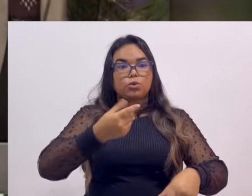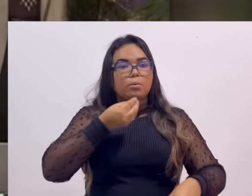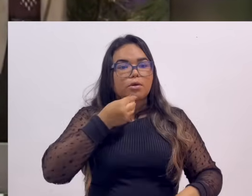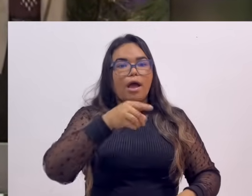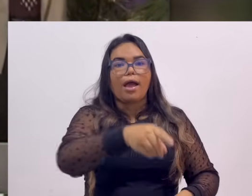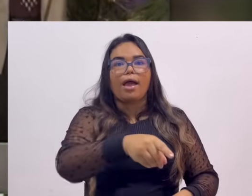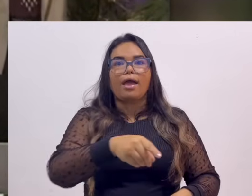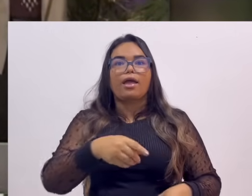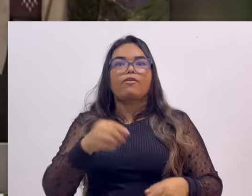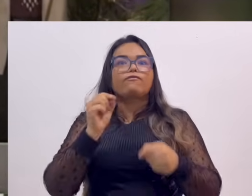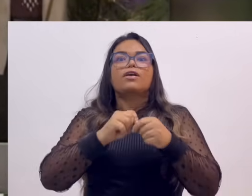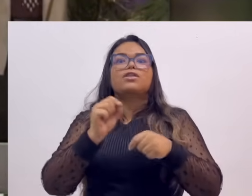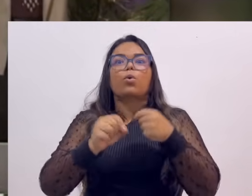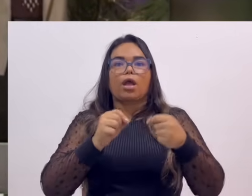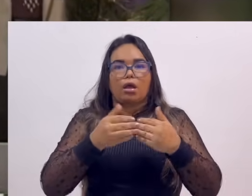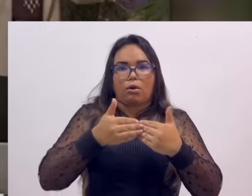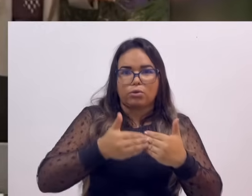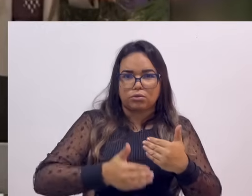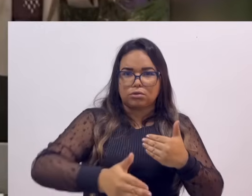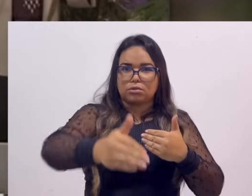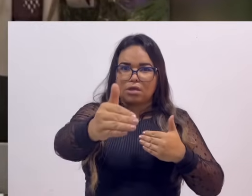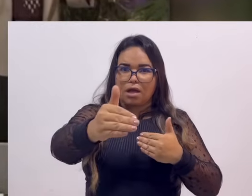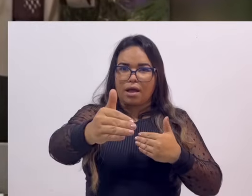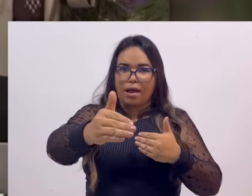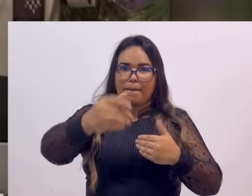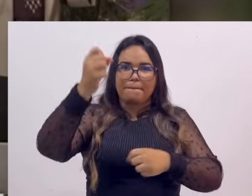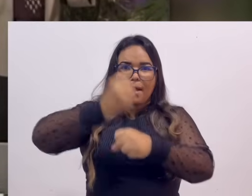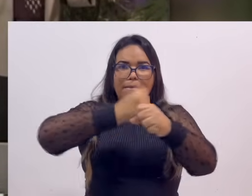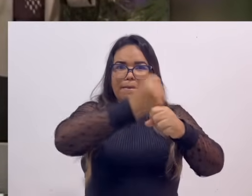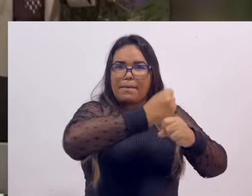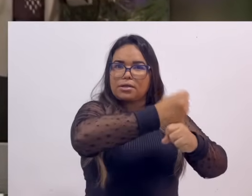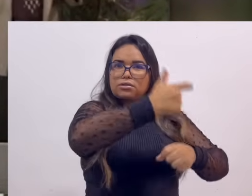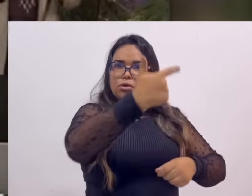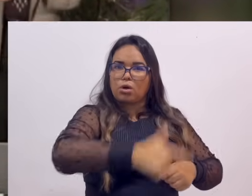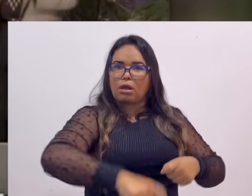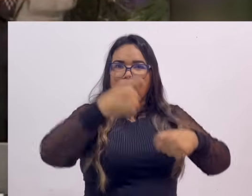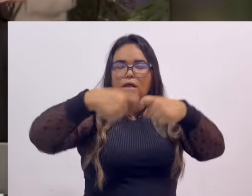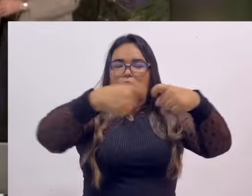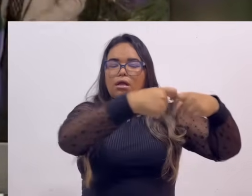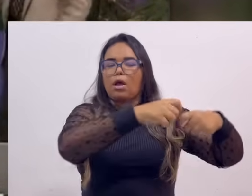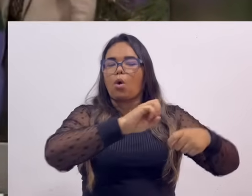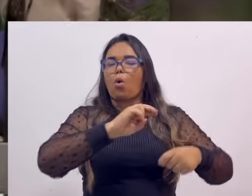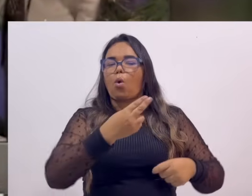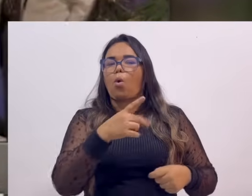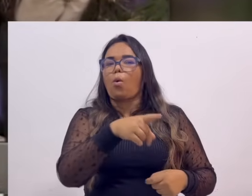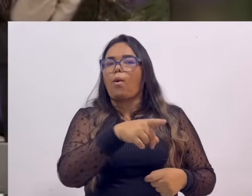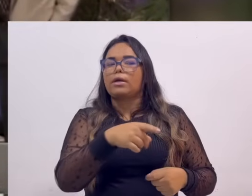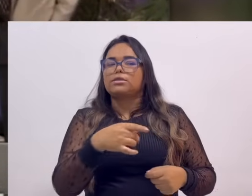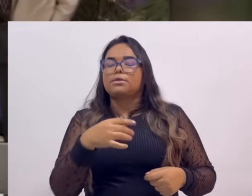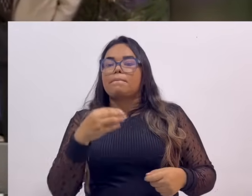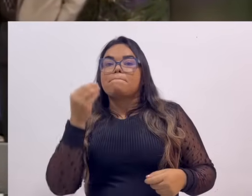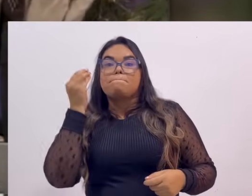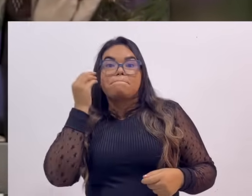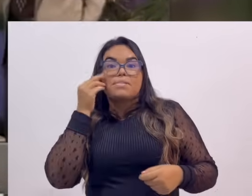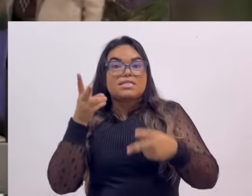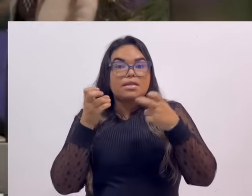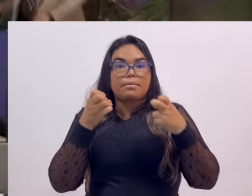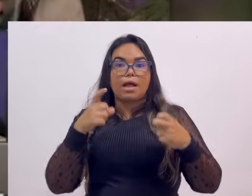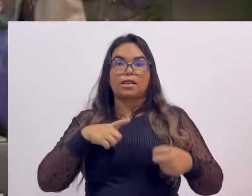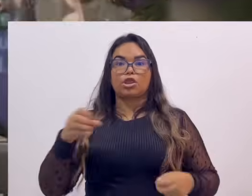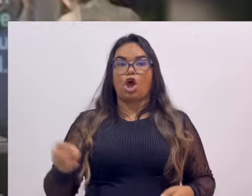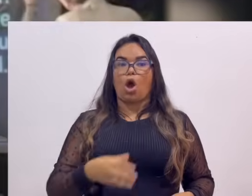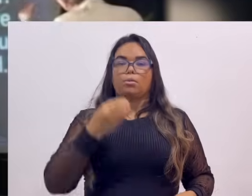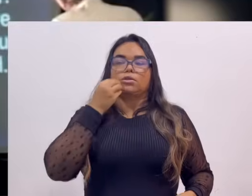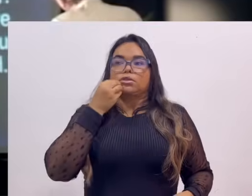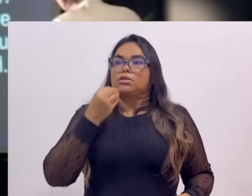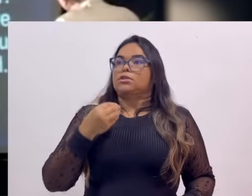O que fariam estes homens? Será que eles sairiam para matar outra vez? Ou será que considerariam que têm uma nova oportunidade? E